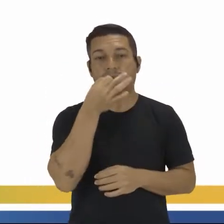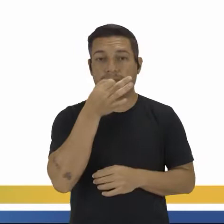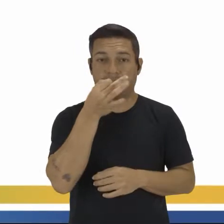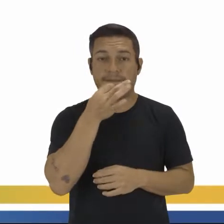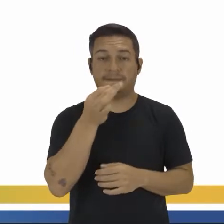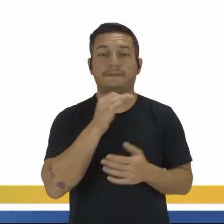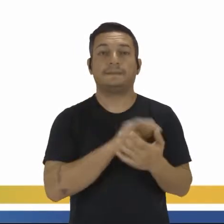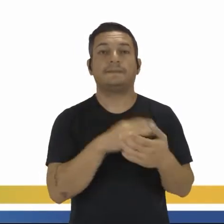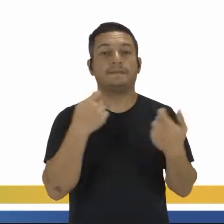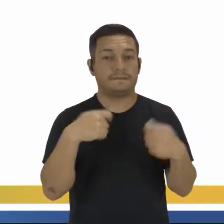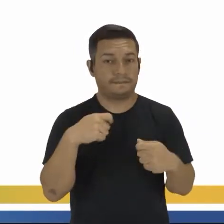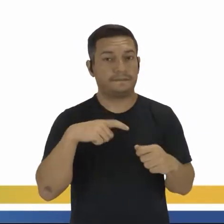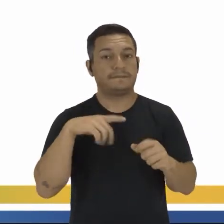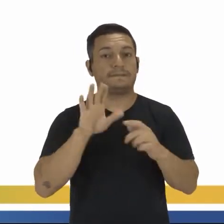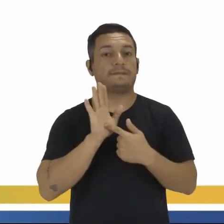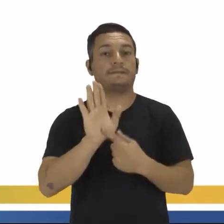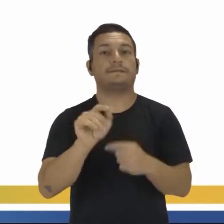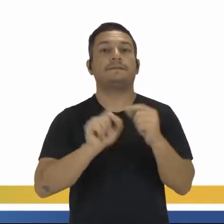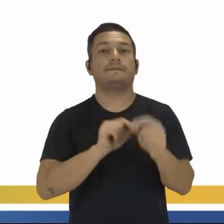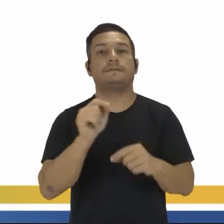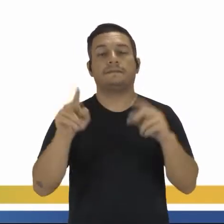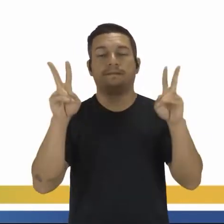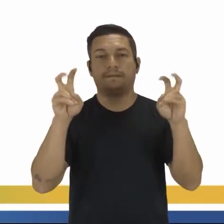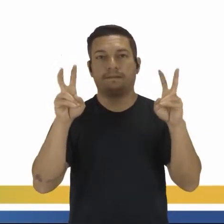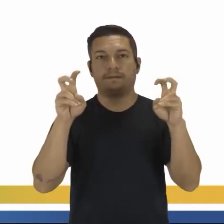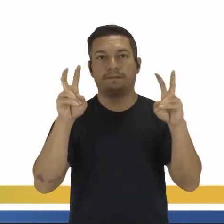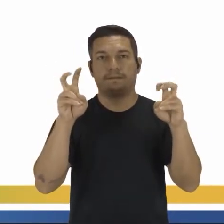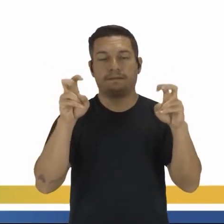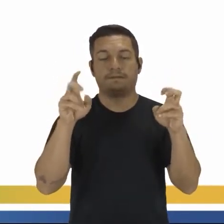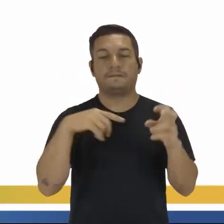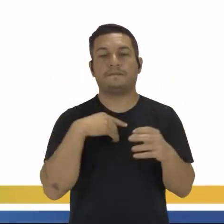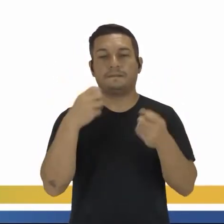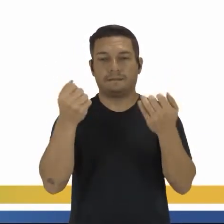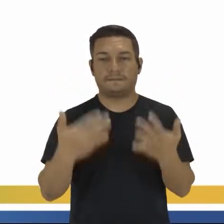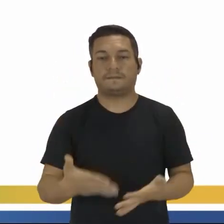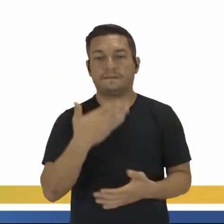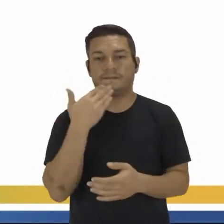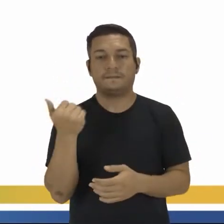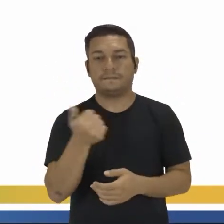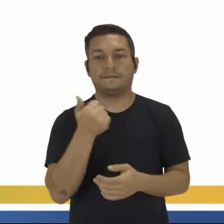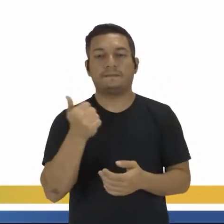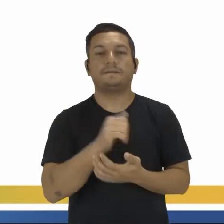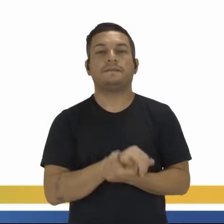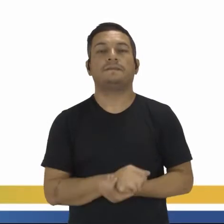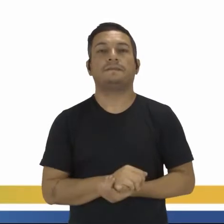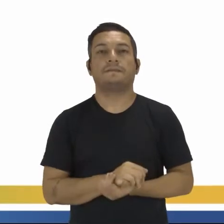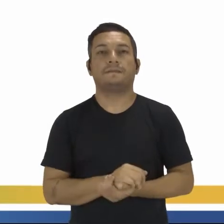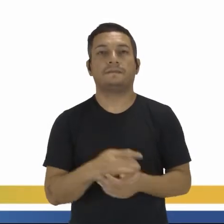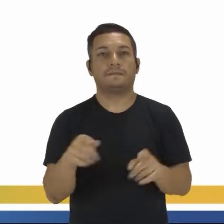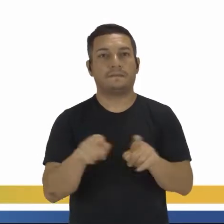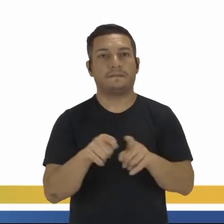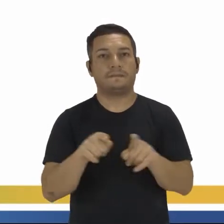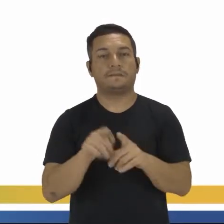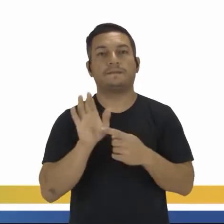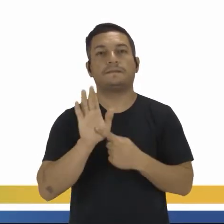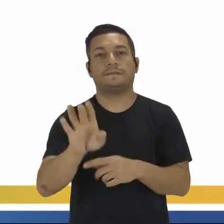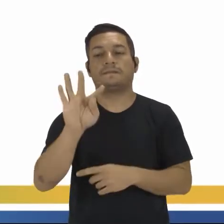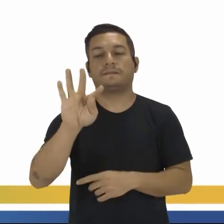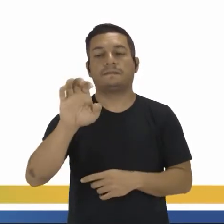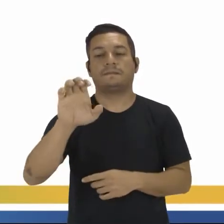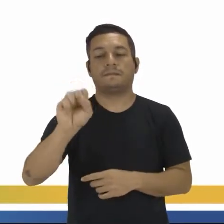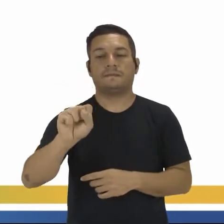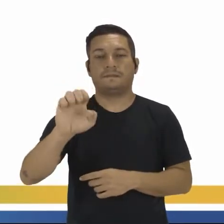O seu texto deve apresentar então um tema já na introdução, nós vamos falar melhor sobre isso daqui a pouco. Deve apresentar uma tese,